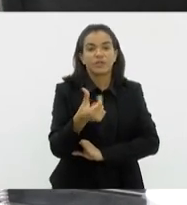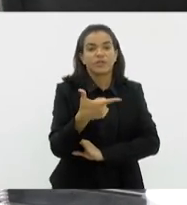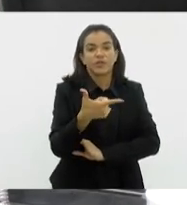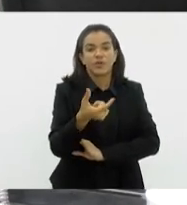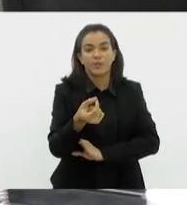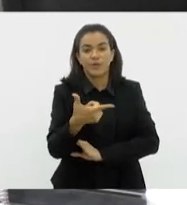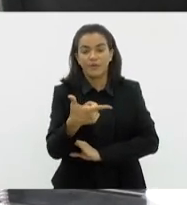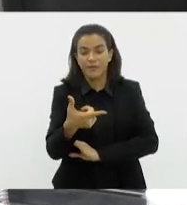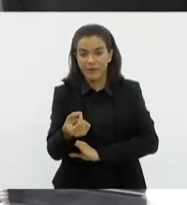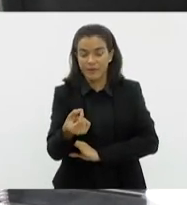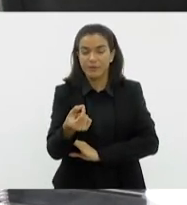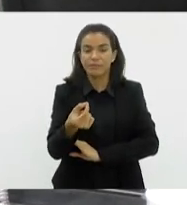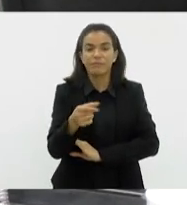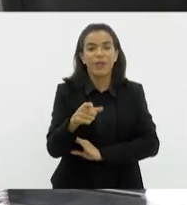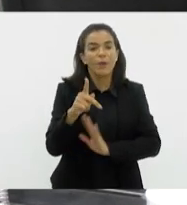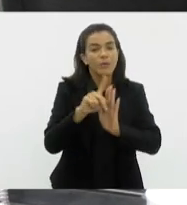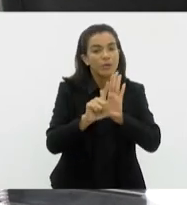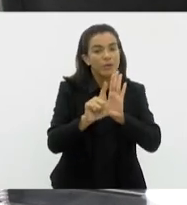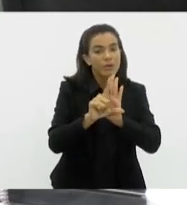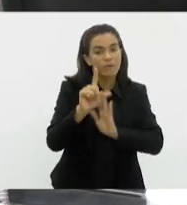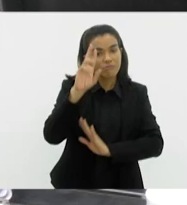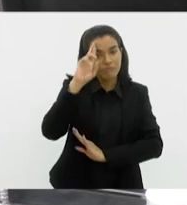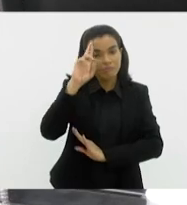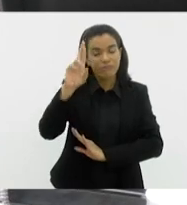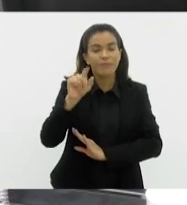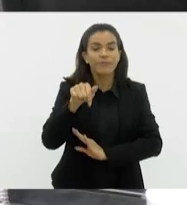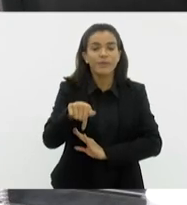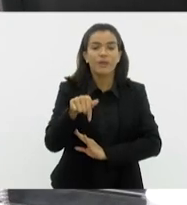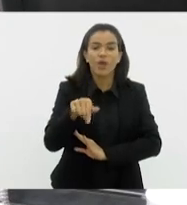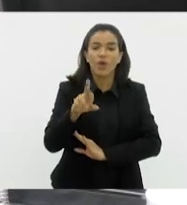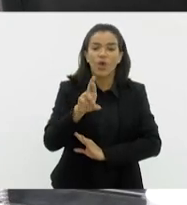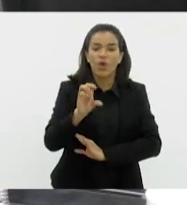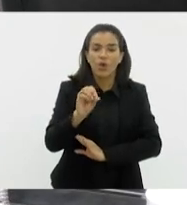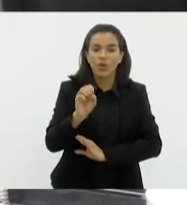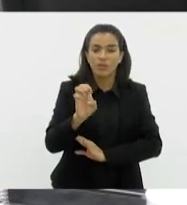2020. É um projeto de lei de autoria do deputado Rosenberg Reis.